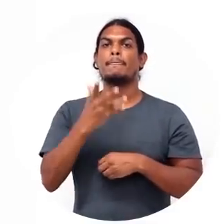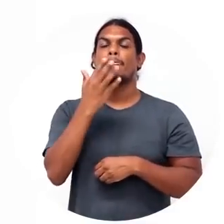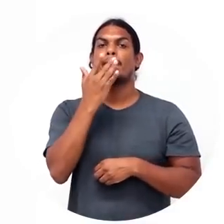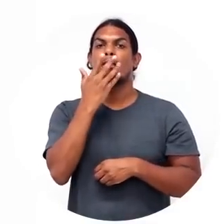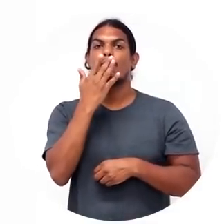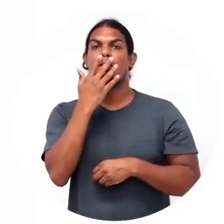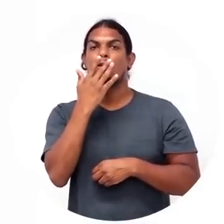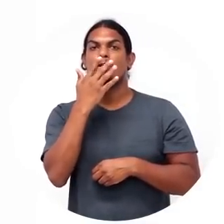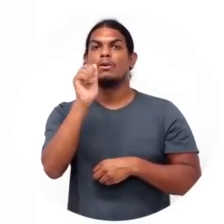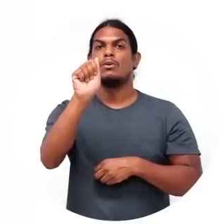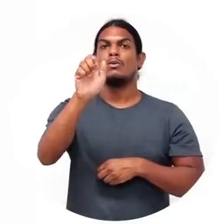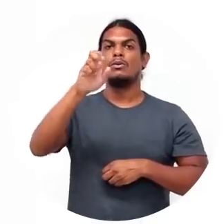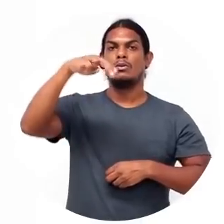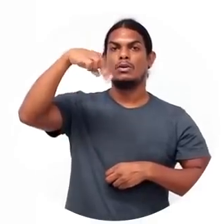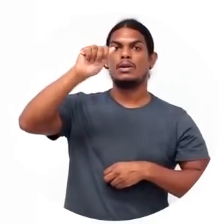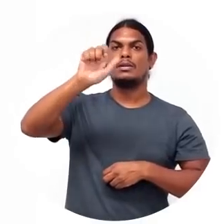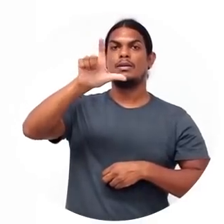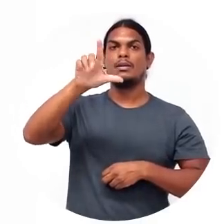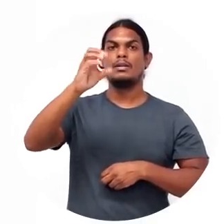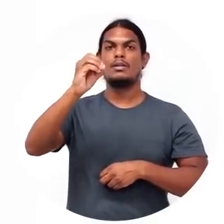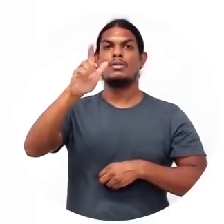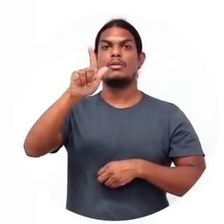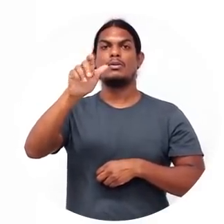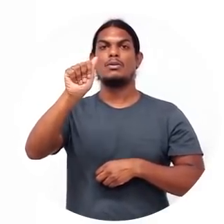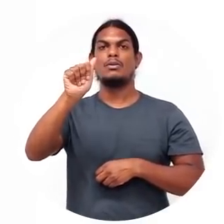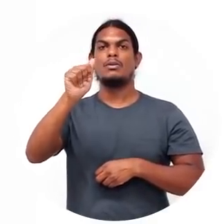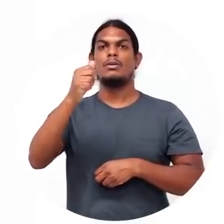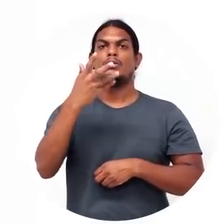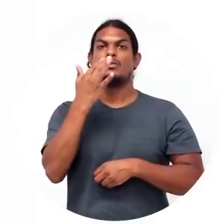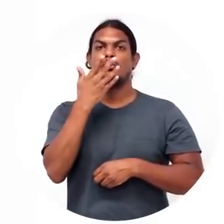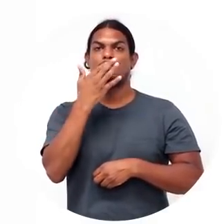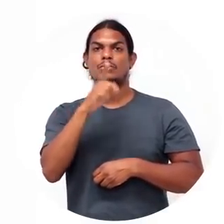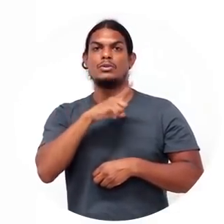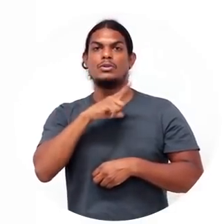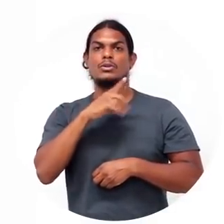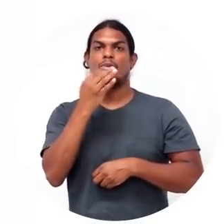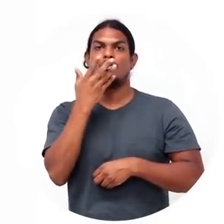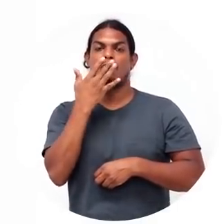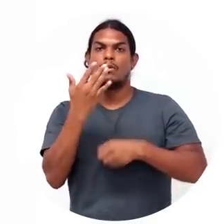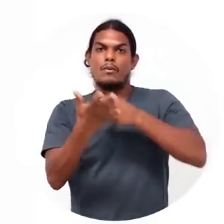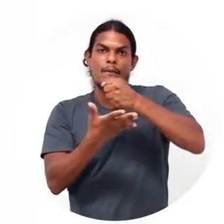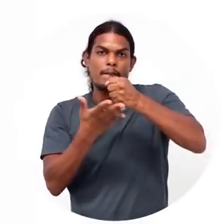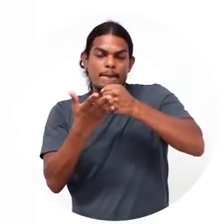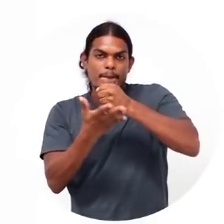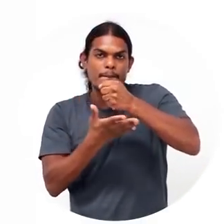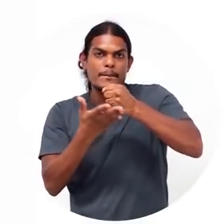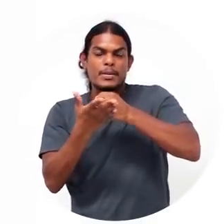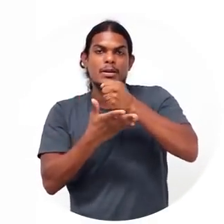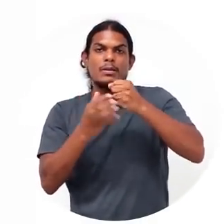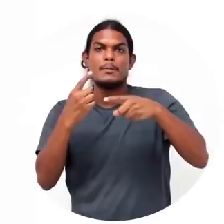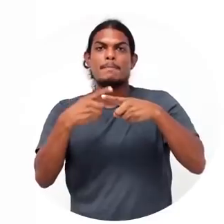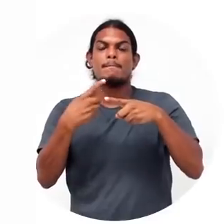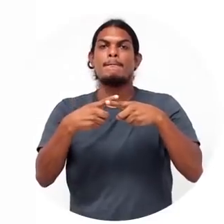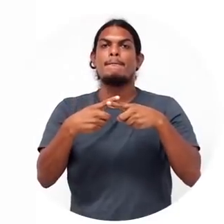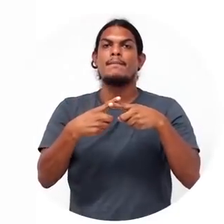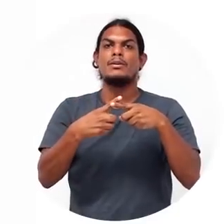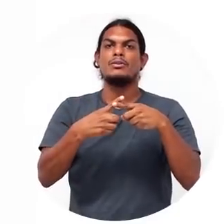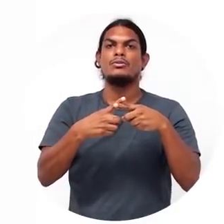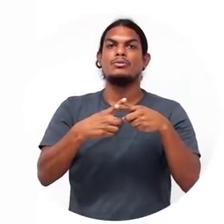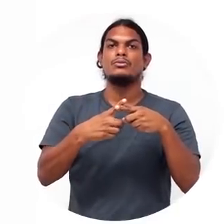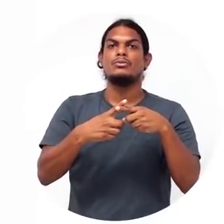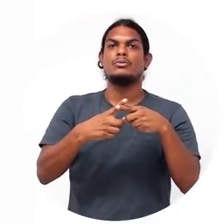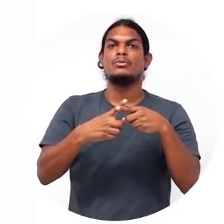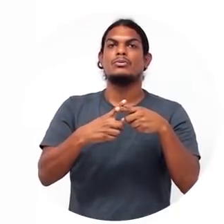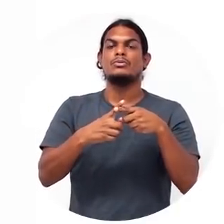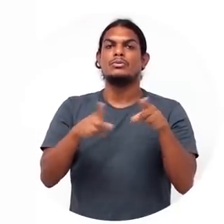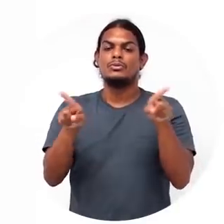Cor análoga. O que são cores análogas? São cores que têm uma cor de base em comum. Por isso elas estão